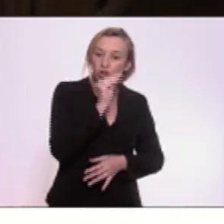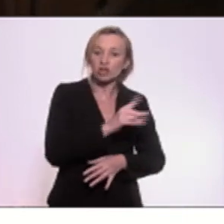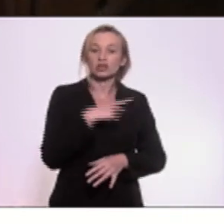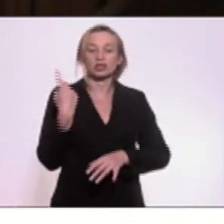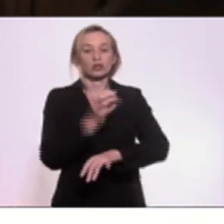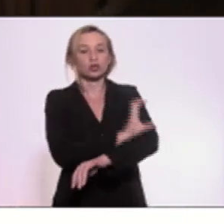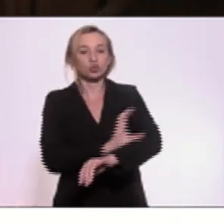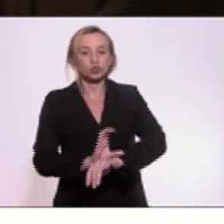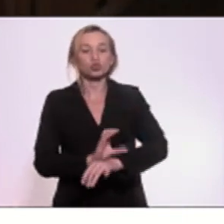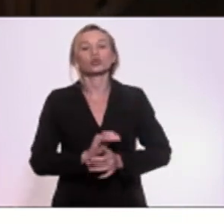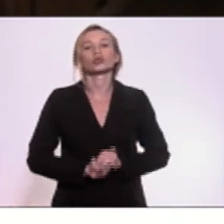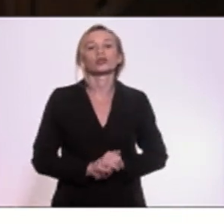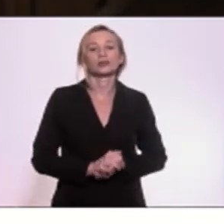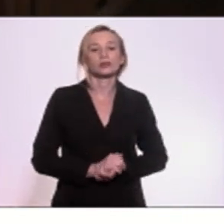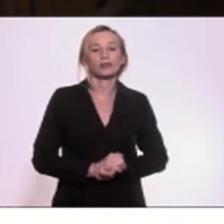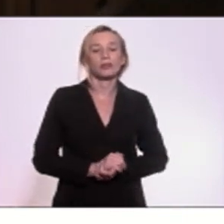né?